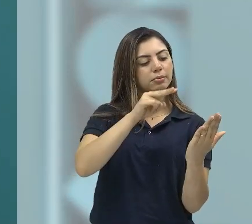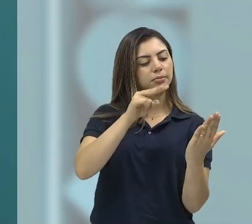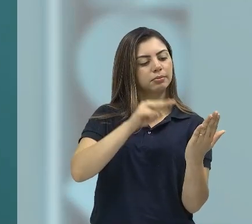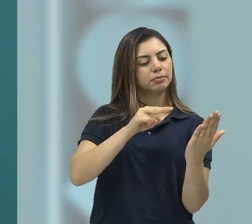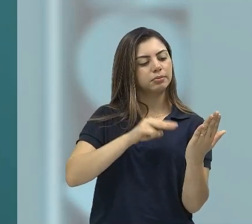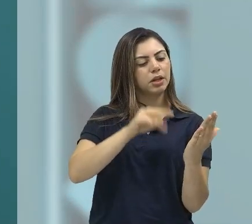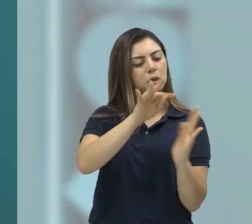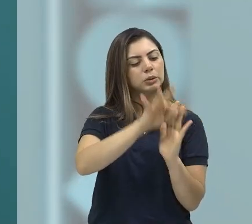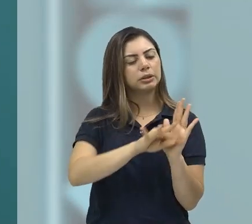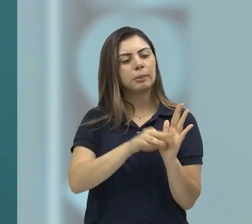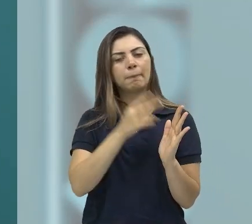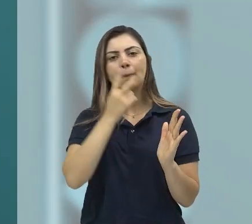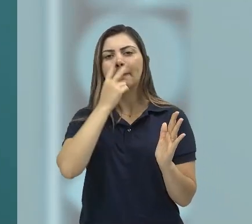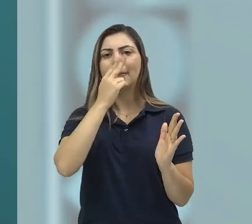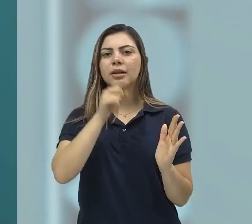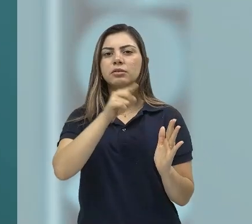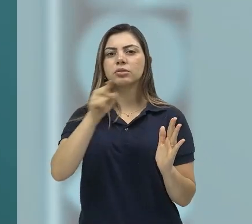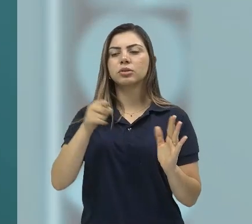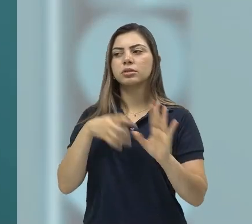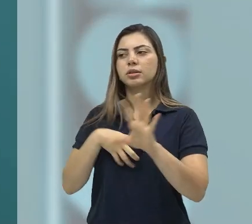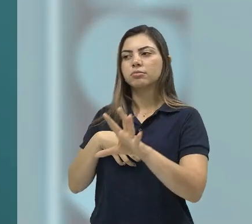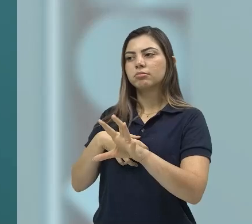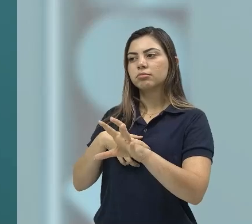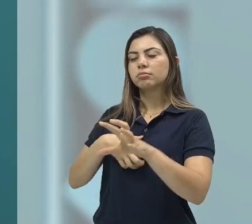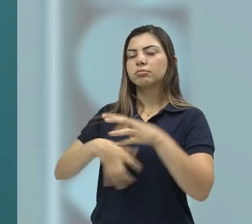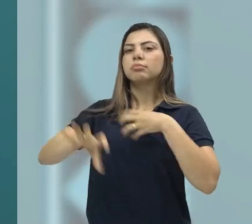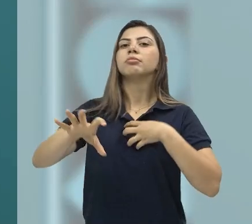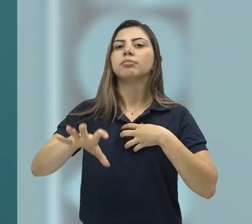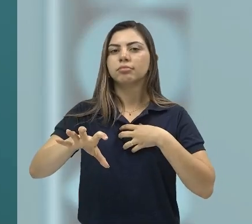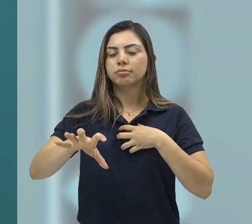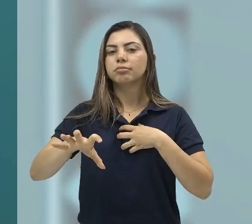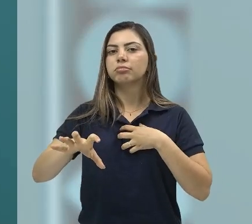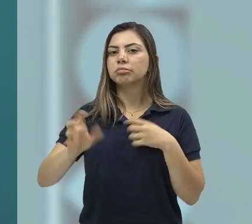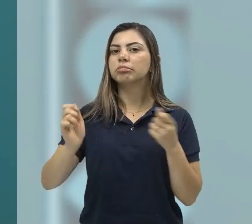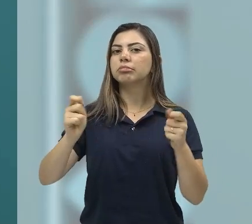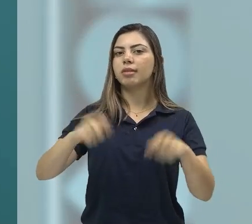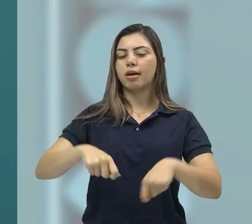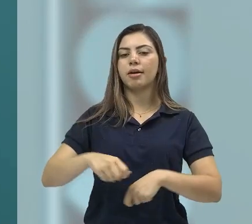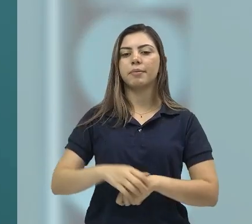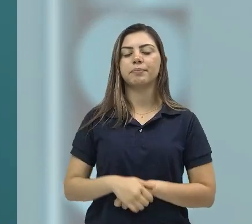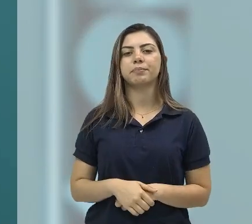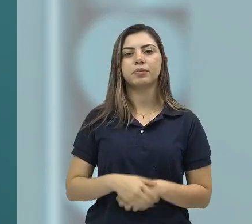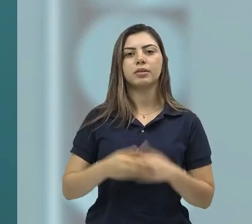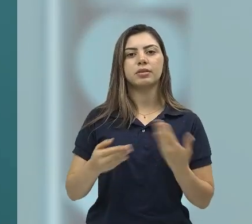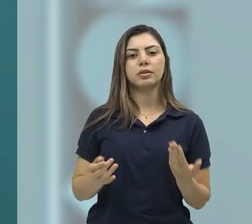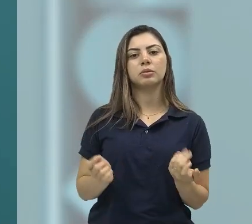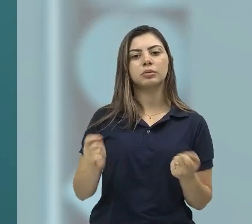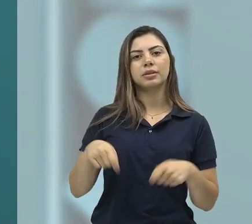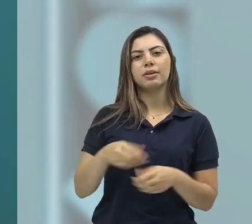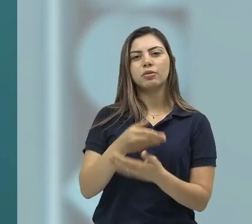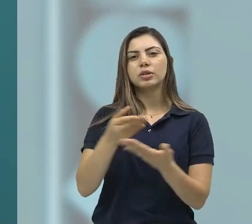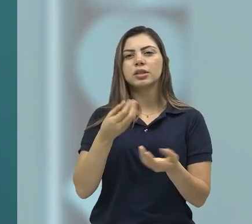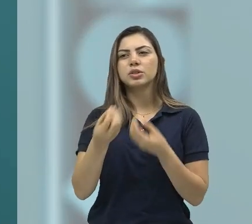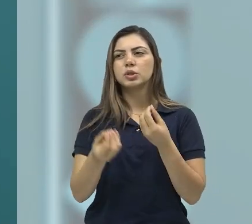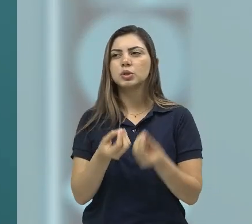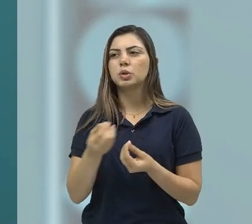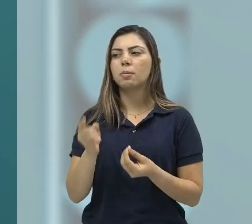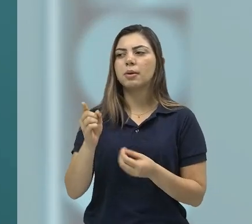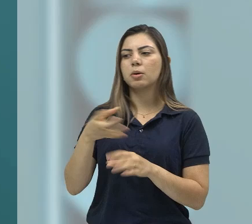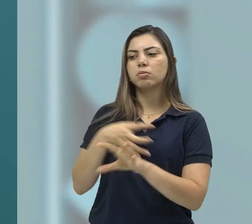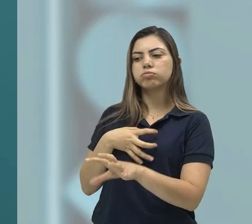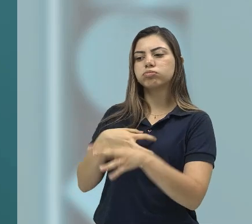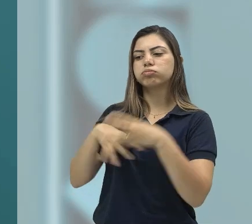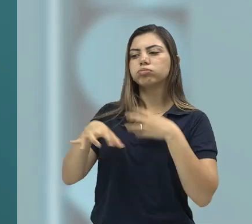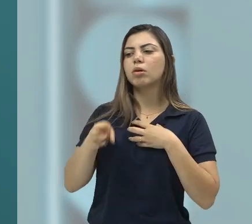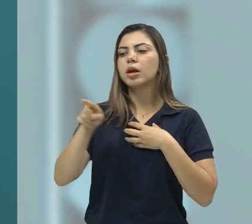é como se você estivesse na visão daquele personagem. Então, o autor faz com que você se coloque no lugar